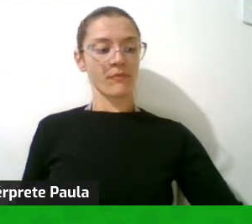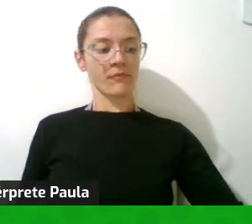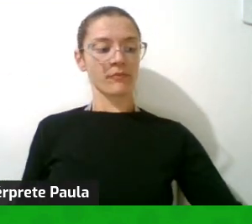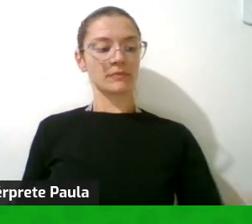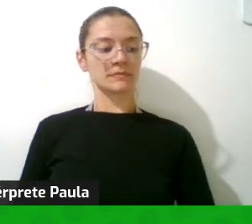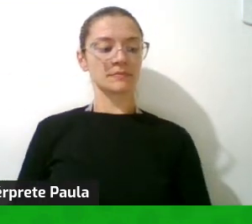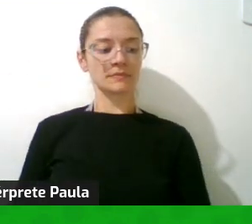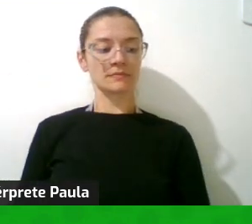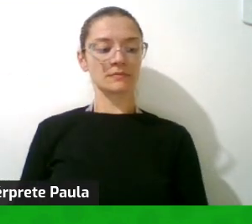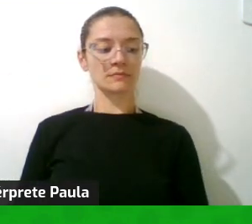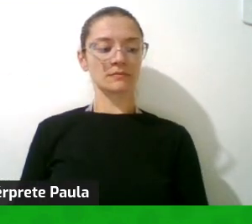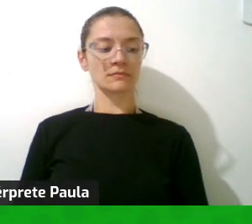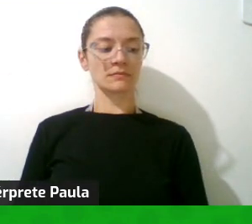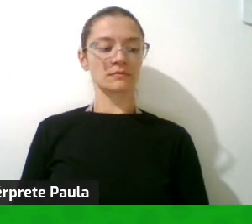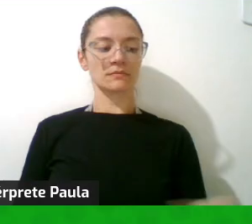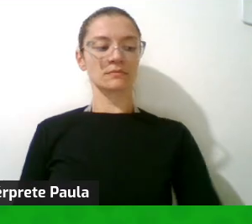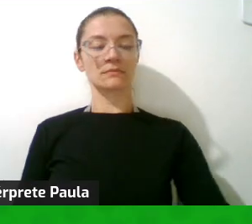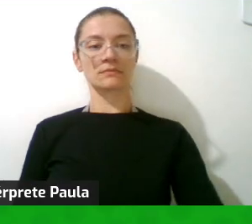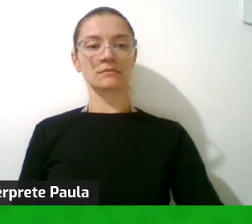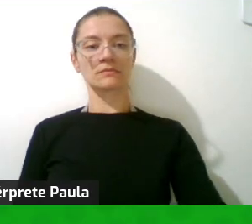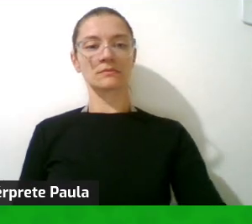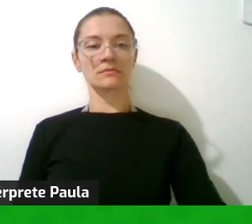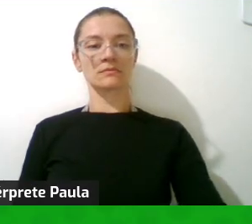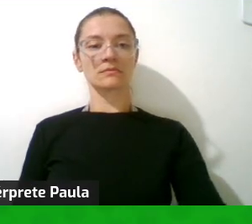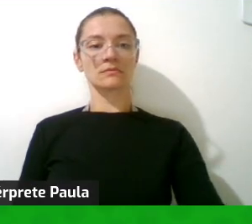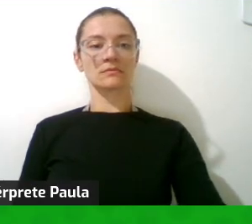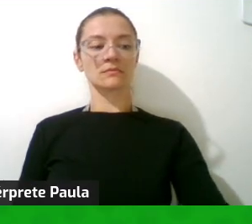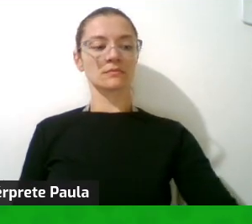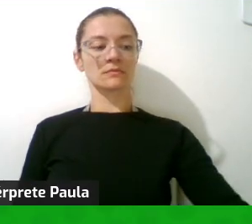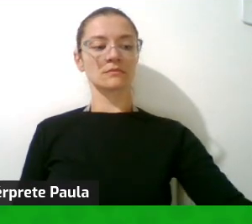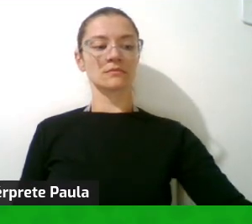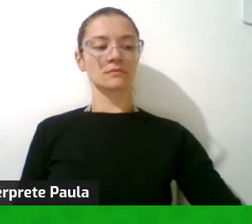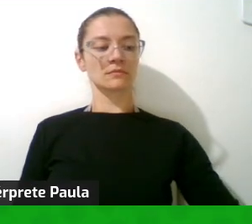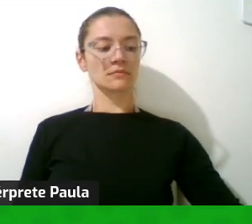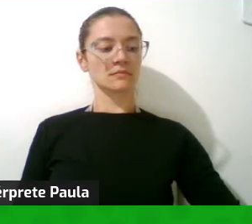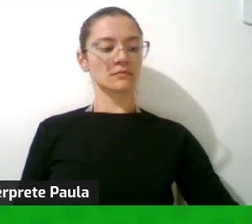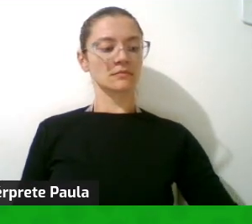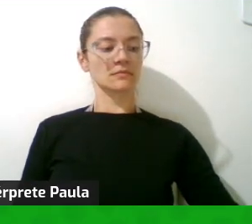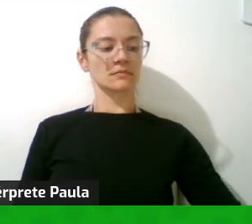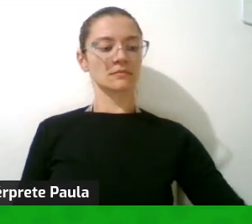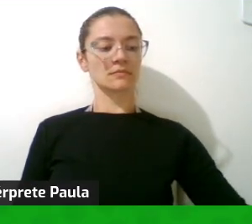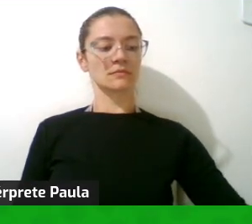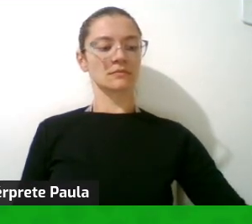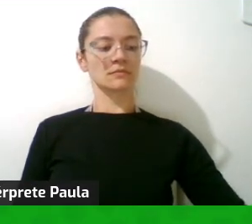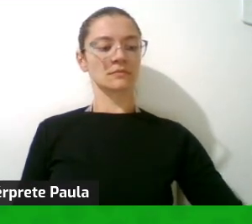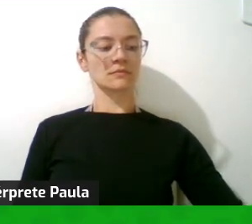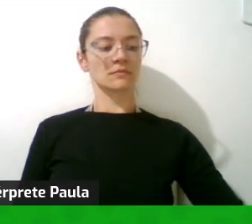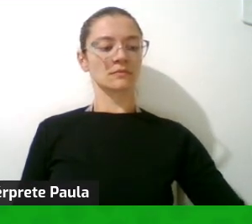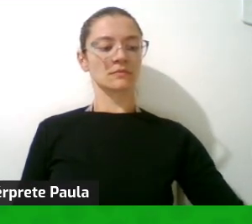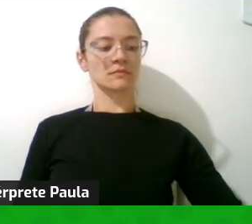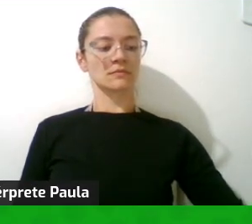vamos pegar aqui o nosso arquivo em branco.